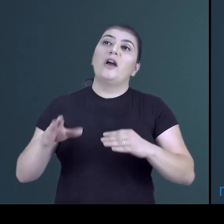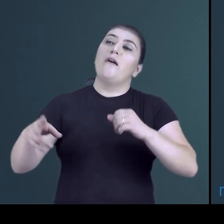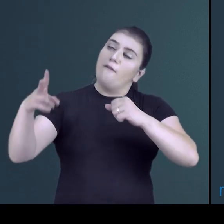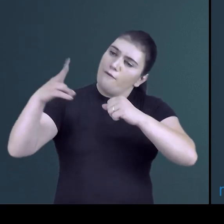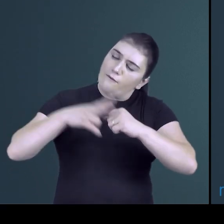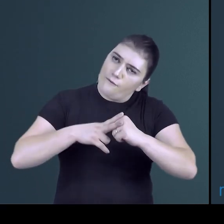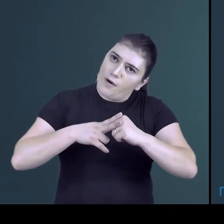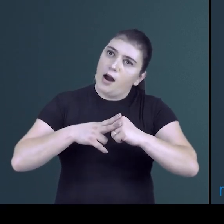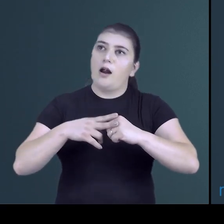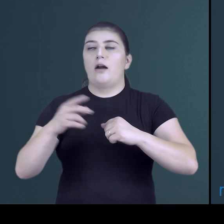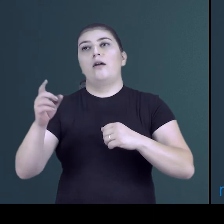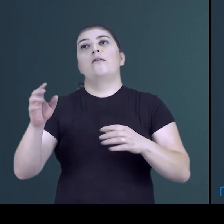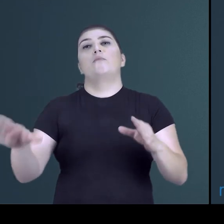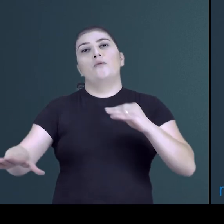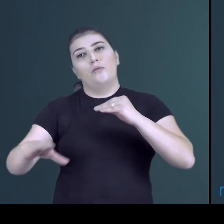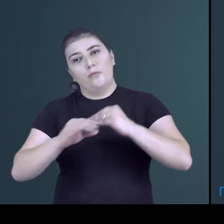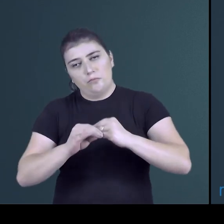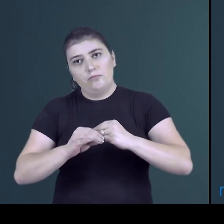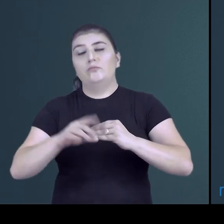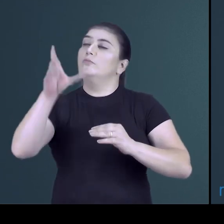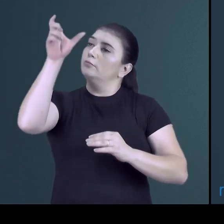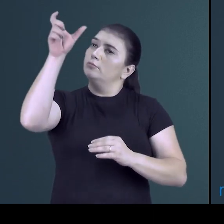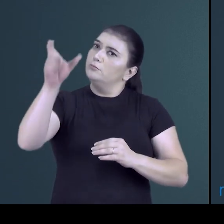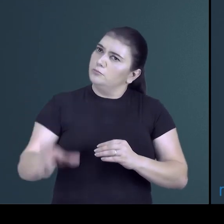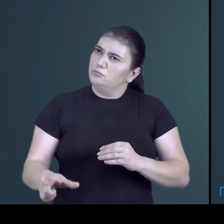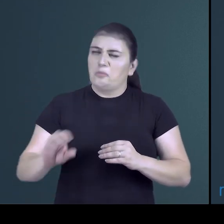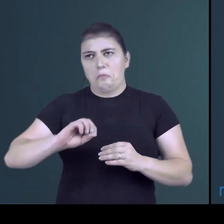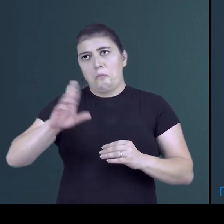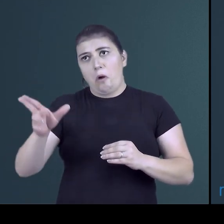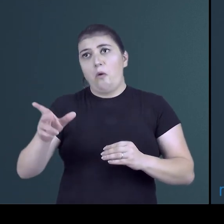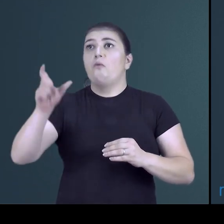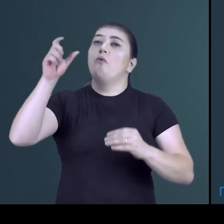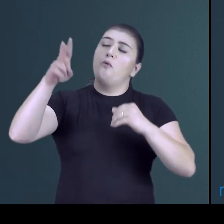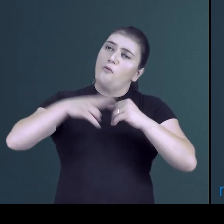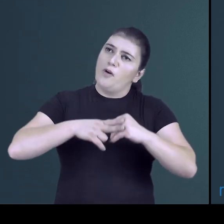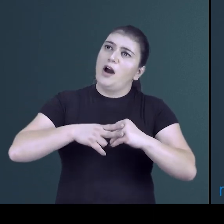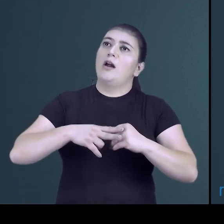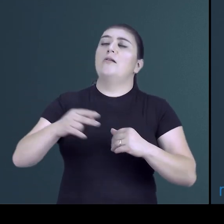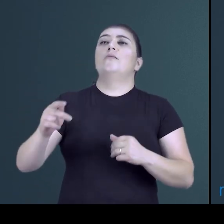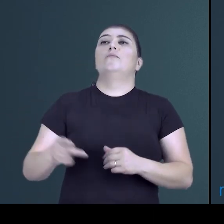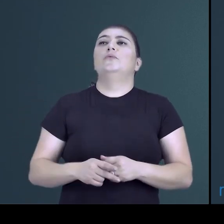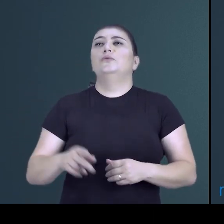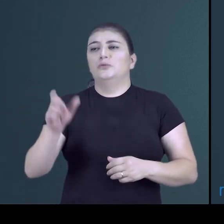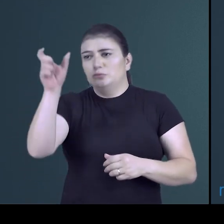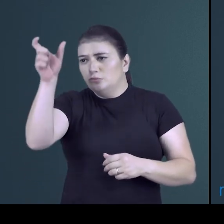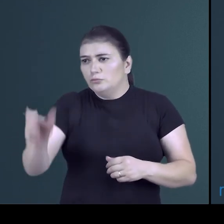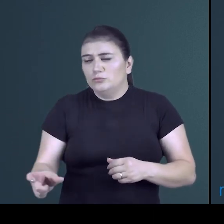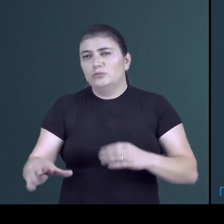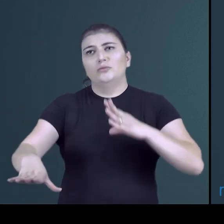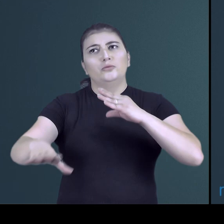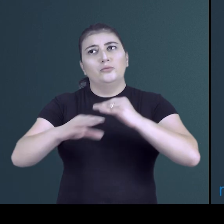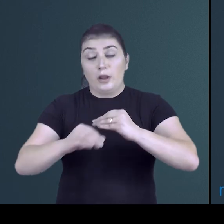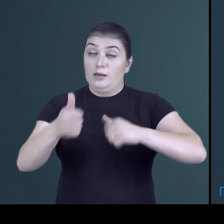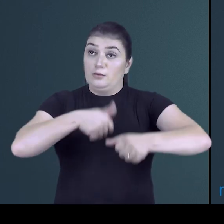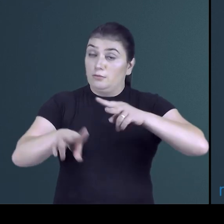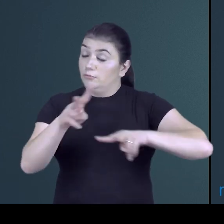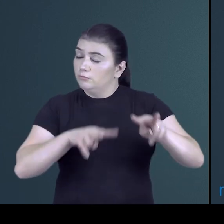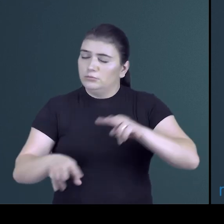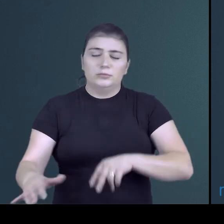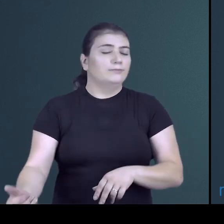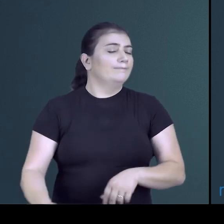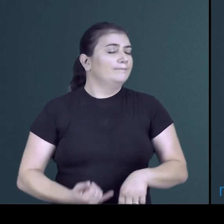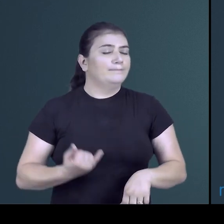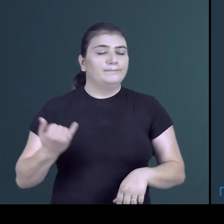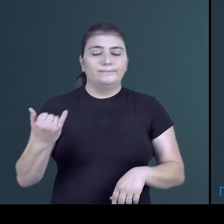é verbo, complemento e sujeito. Ou verbo, sujeito e complemento. Essas análises